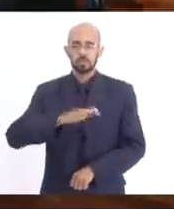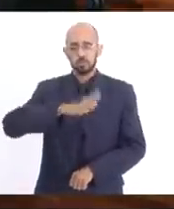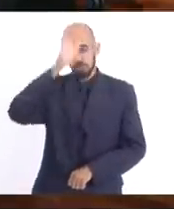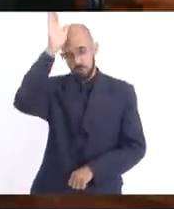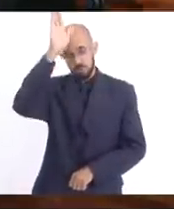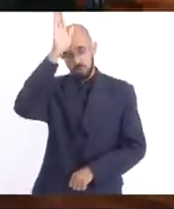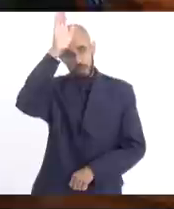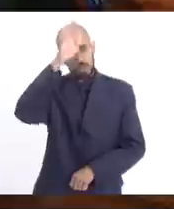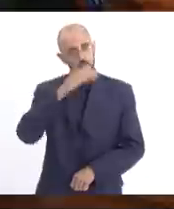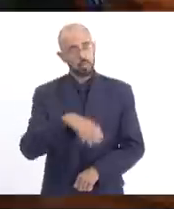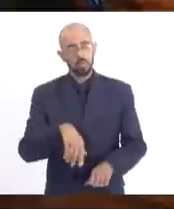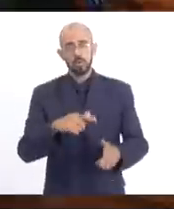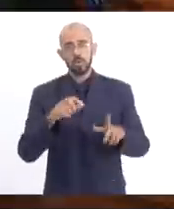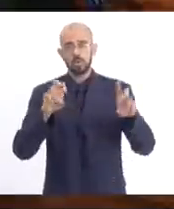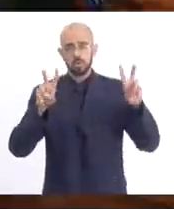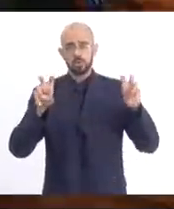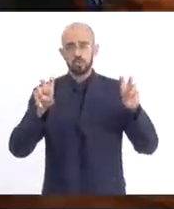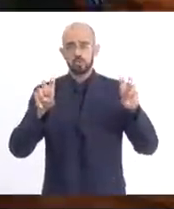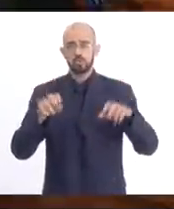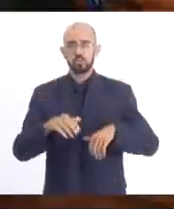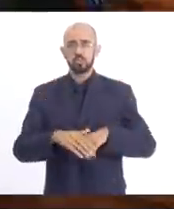Então, vou passar para a Vossa Excelência.